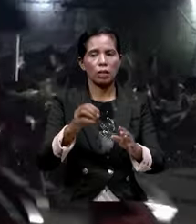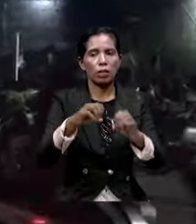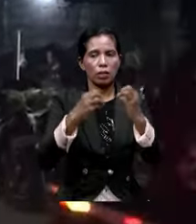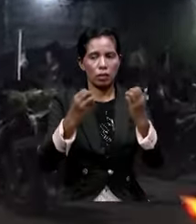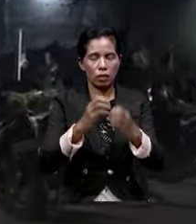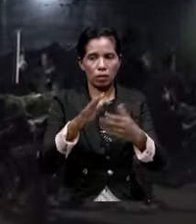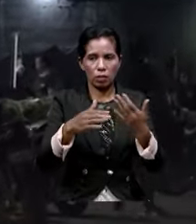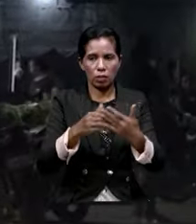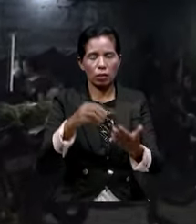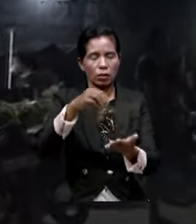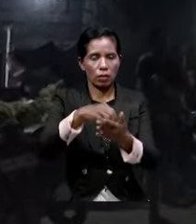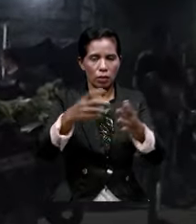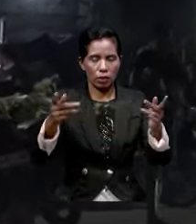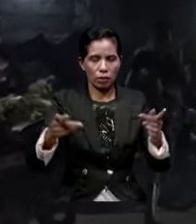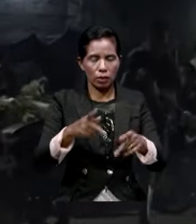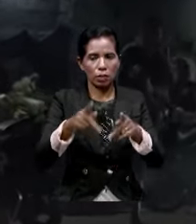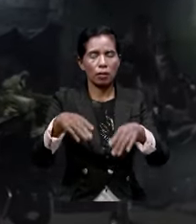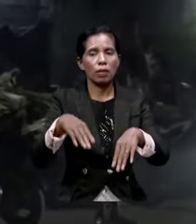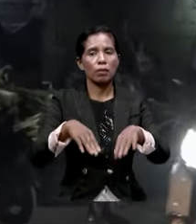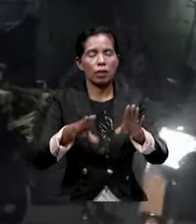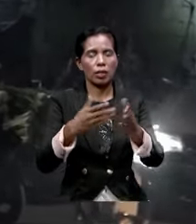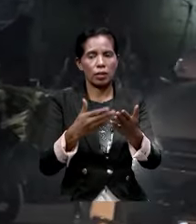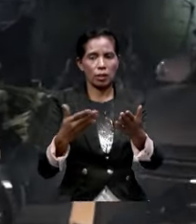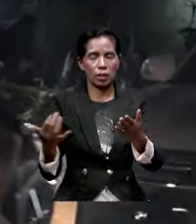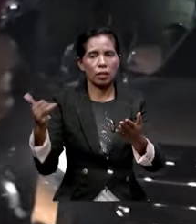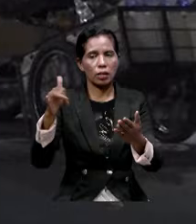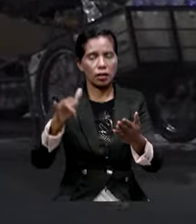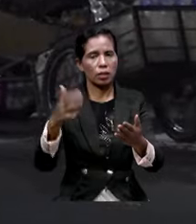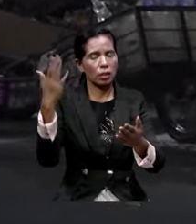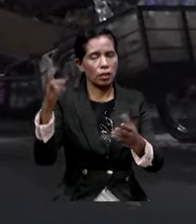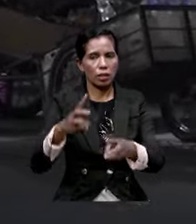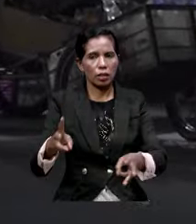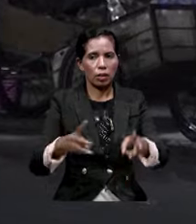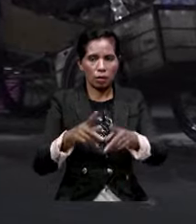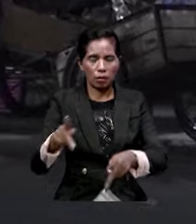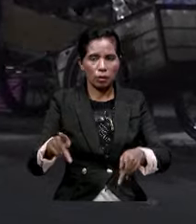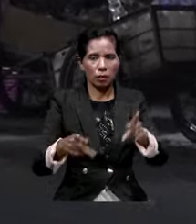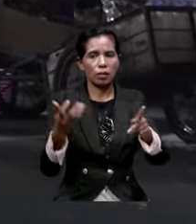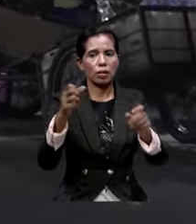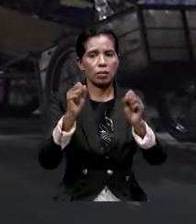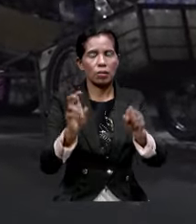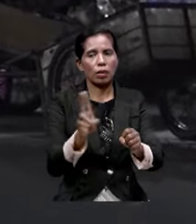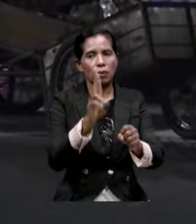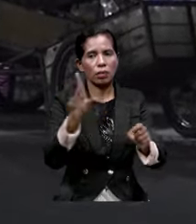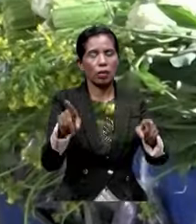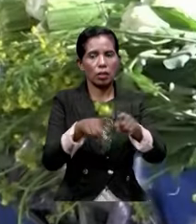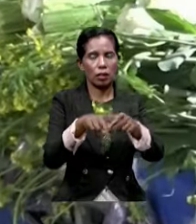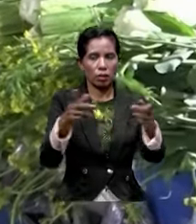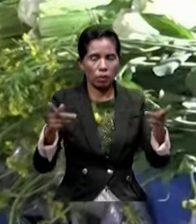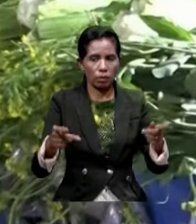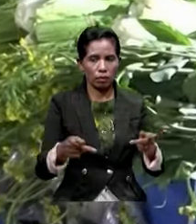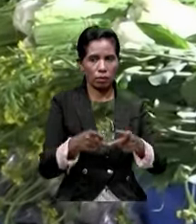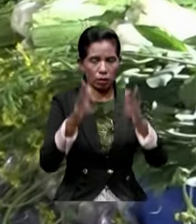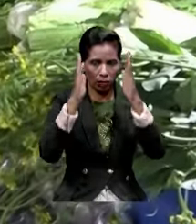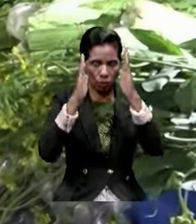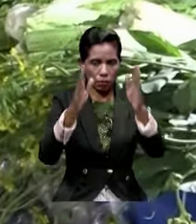urbana, a tocaria condição para negociante cera, na BFA cera, na produto e a estrada público, no né cera bele usa nessa fata na estratégia